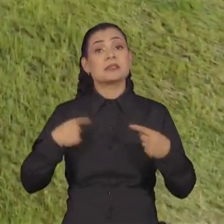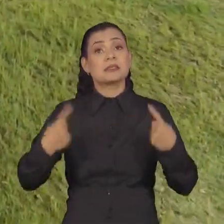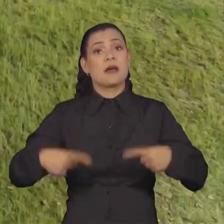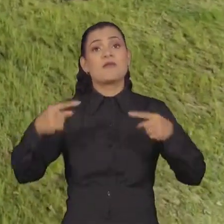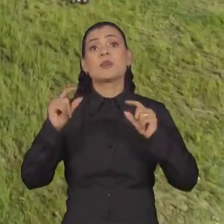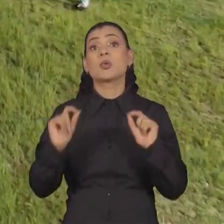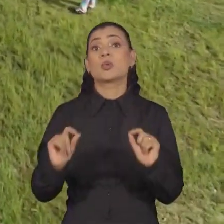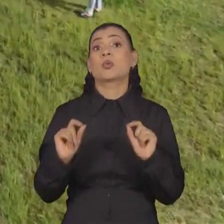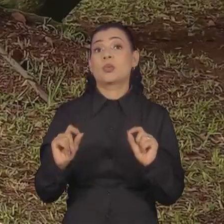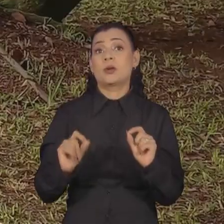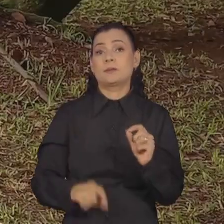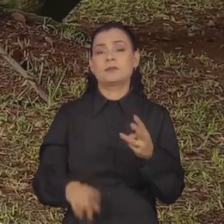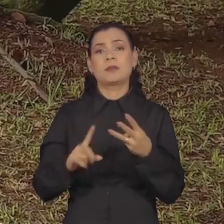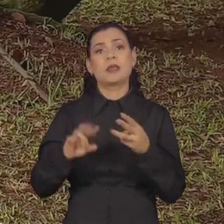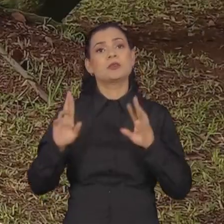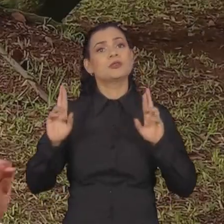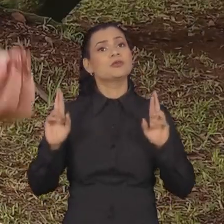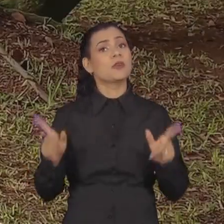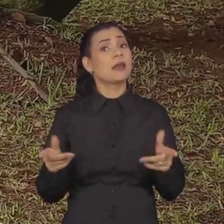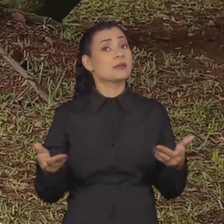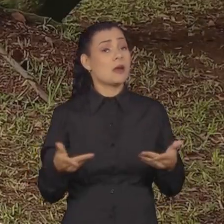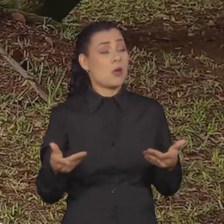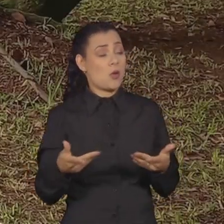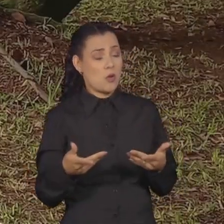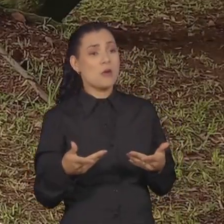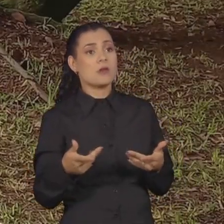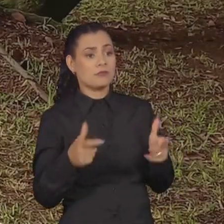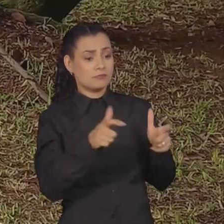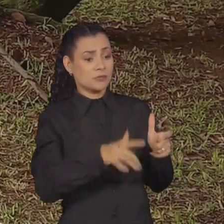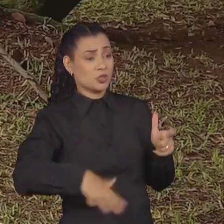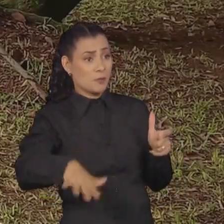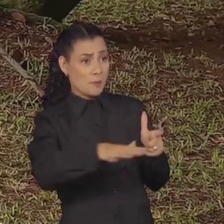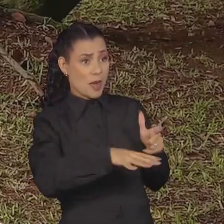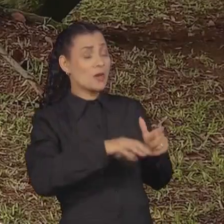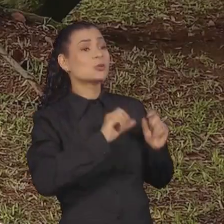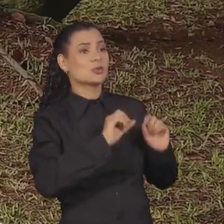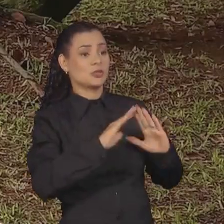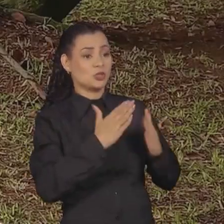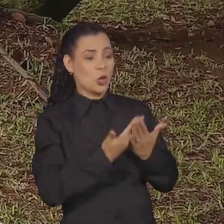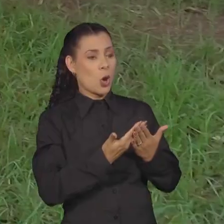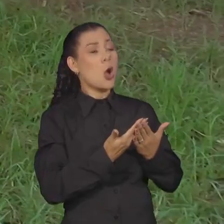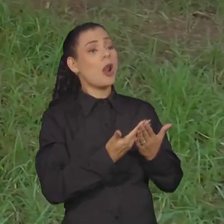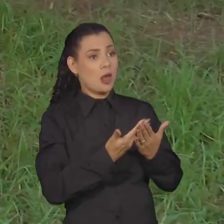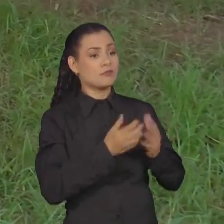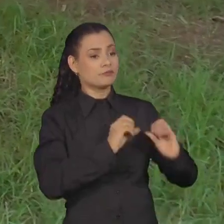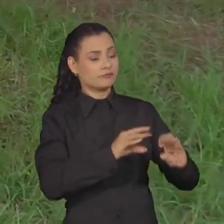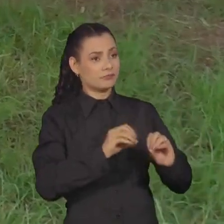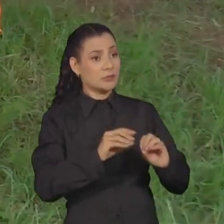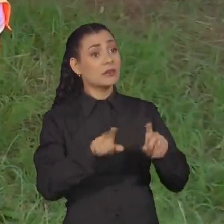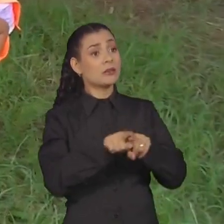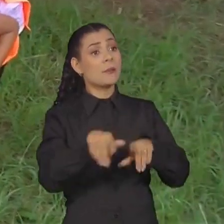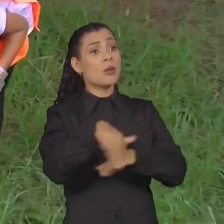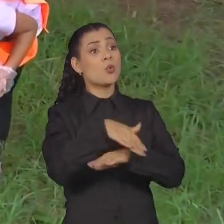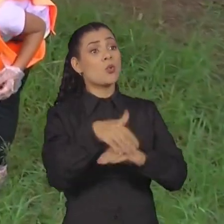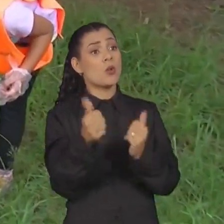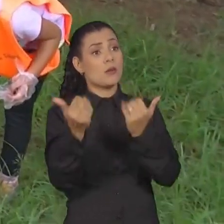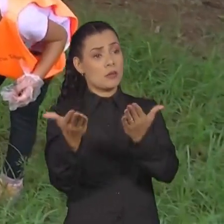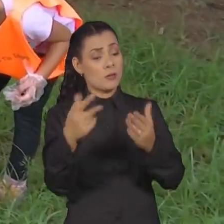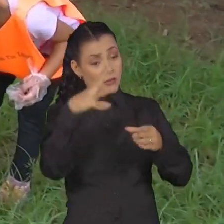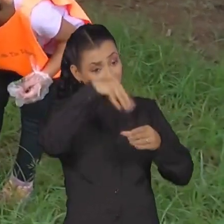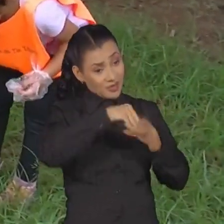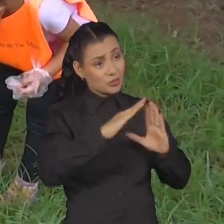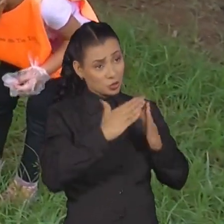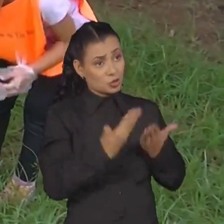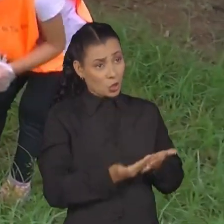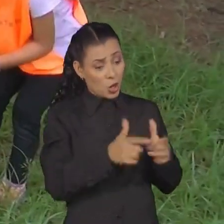encontramos também, a diferença desse espaço educativo e as ruas. Porque dentro do nosso espaço